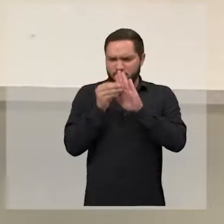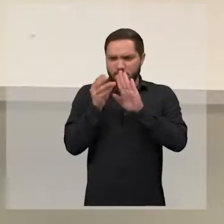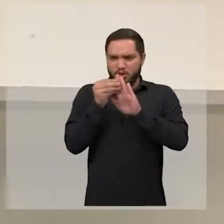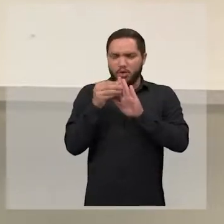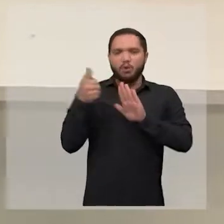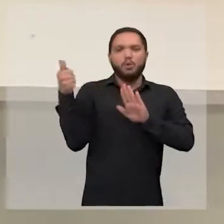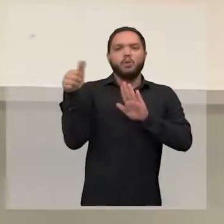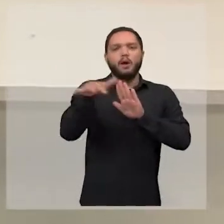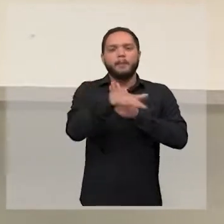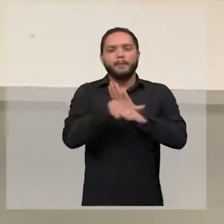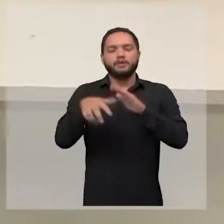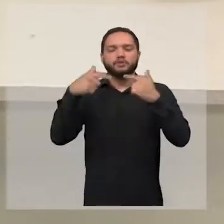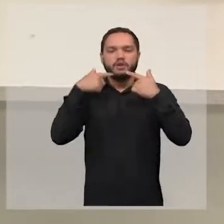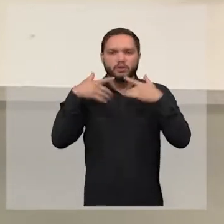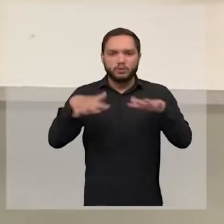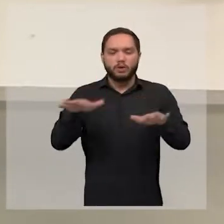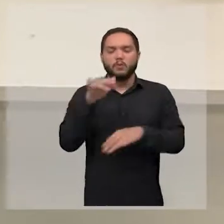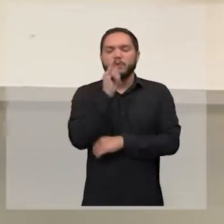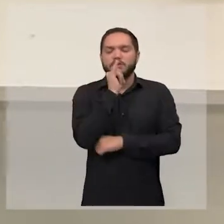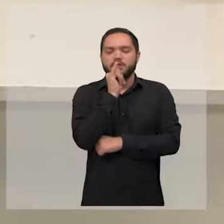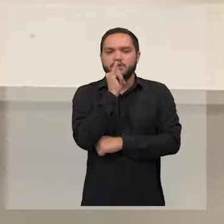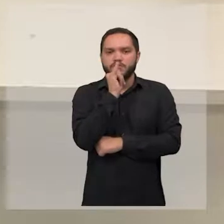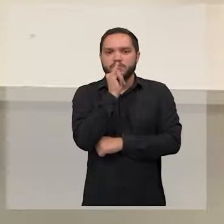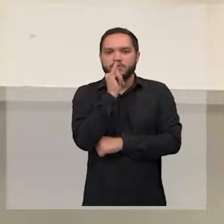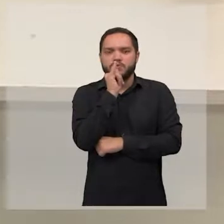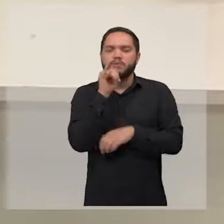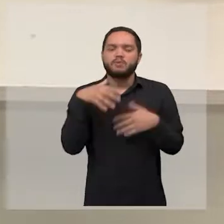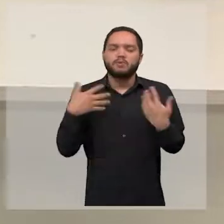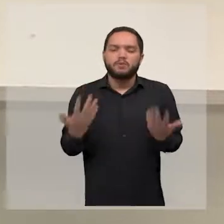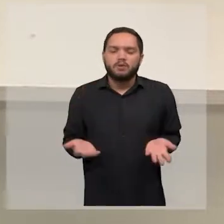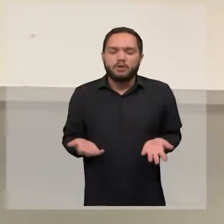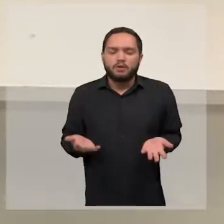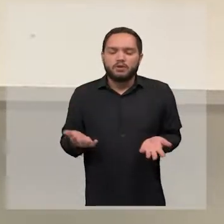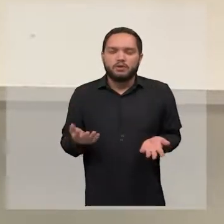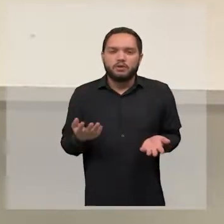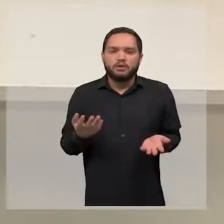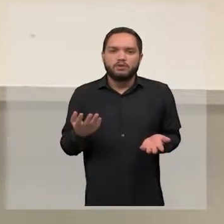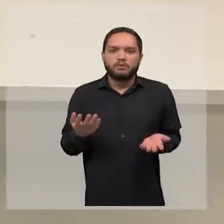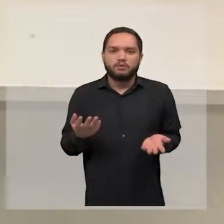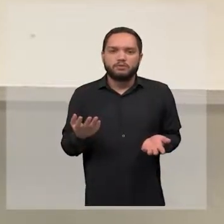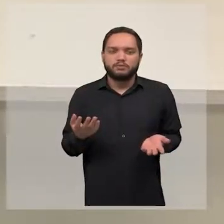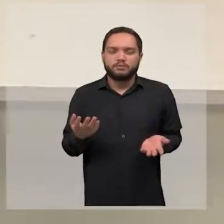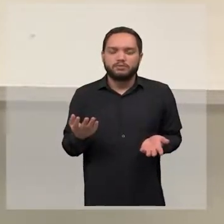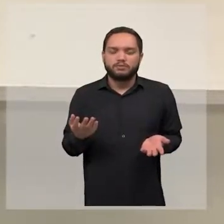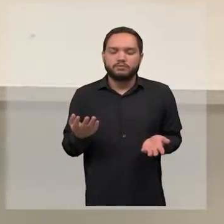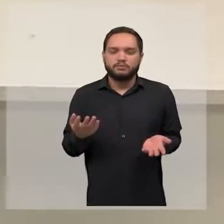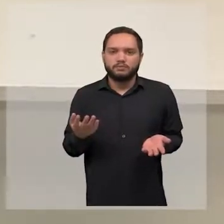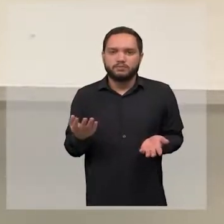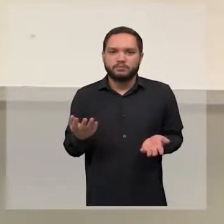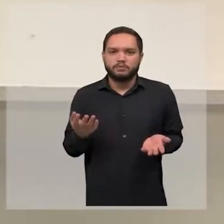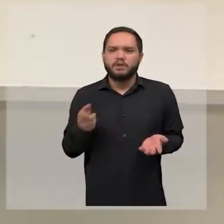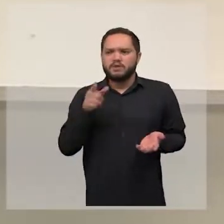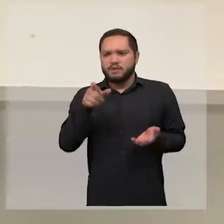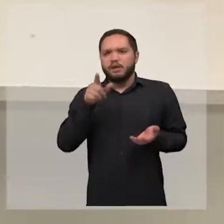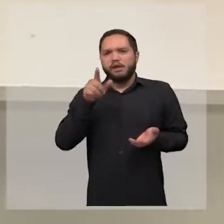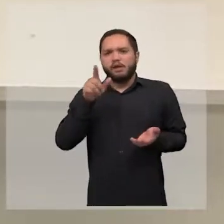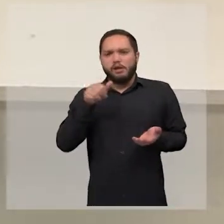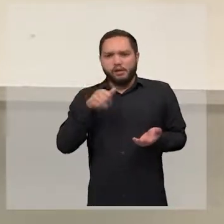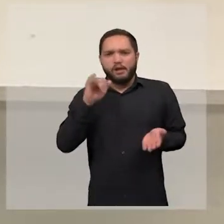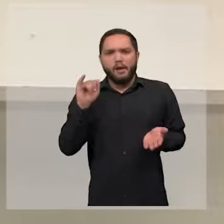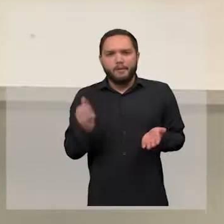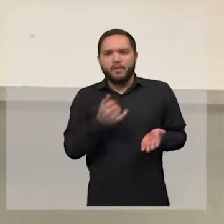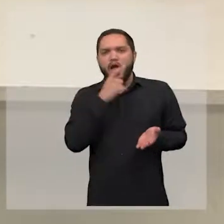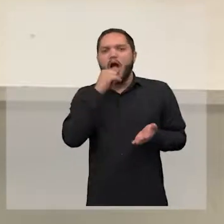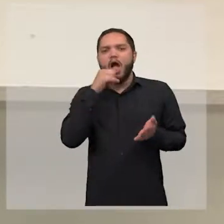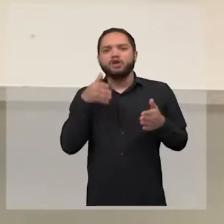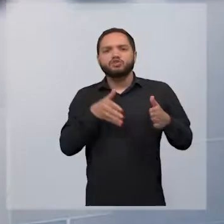exemplo. Qual é sobre o reaproveitamento, né, de águas das chuvas?